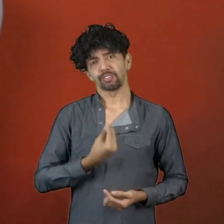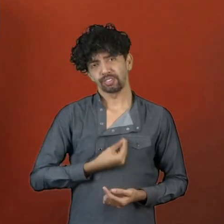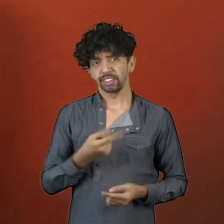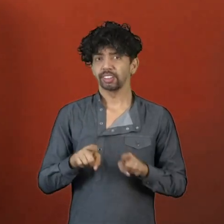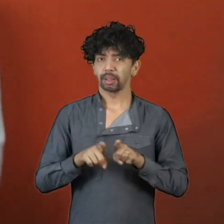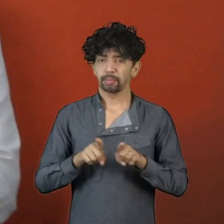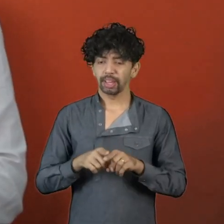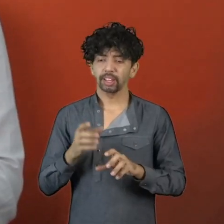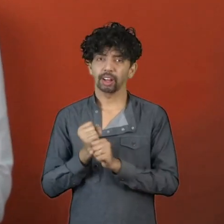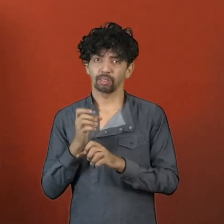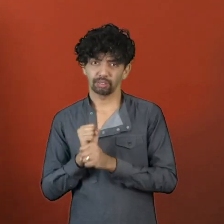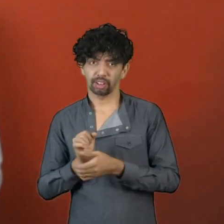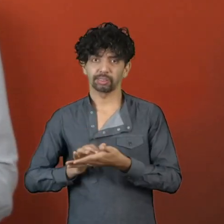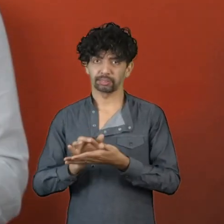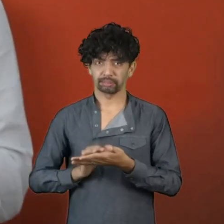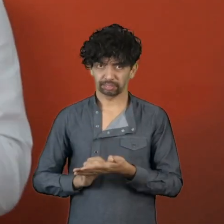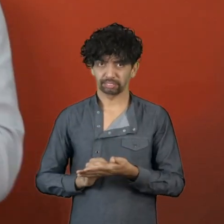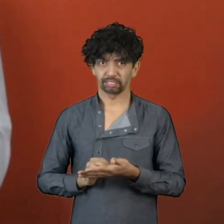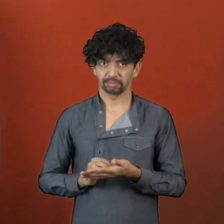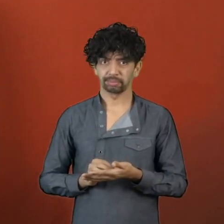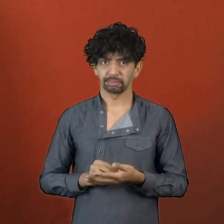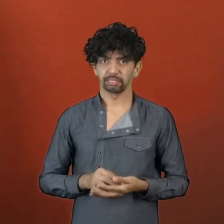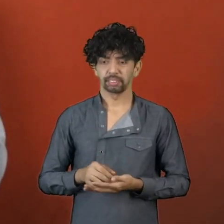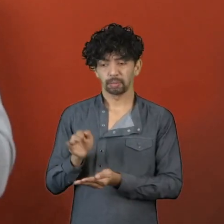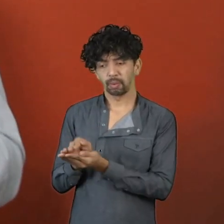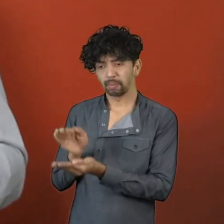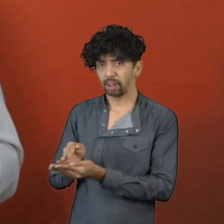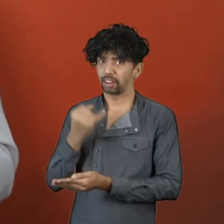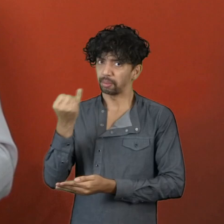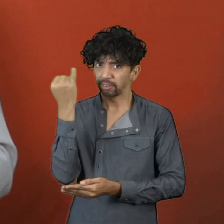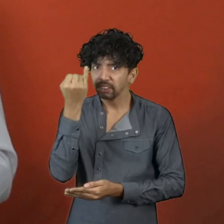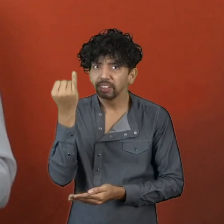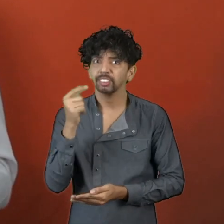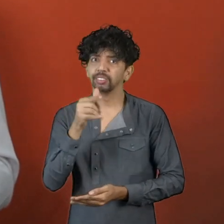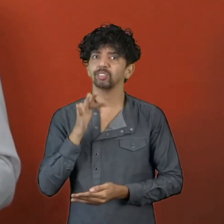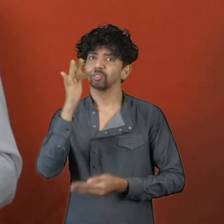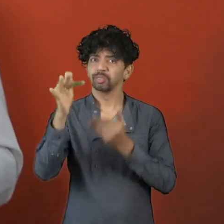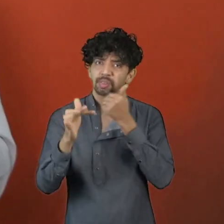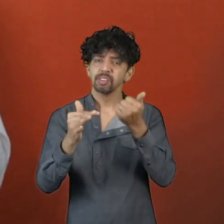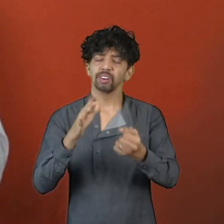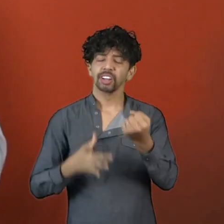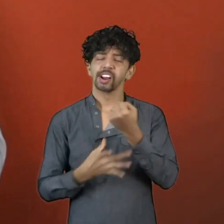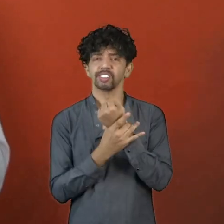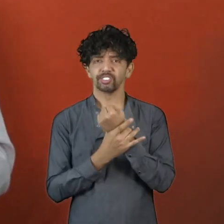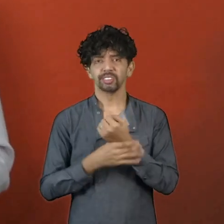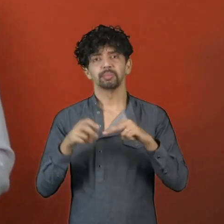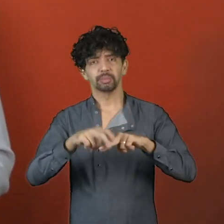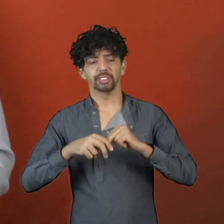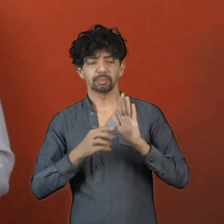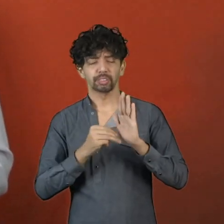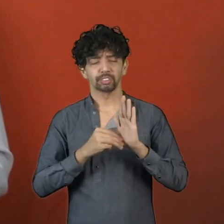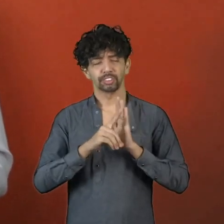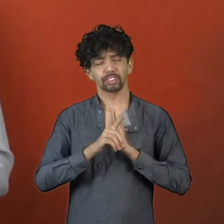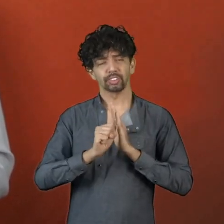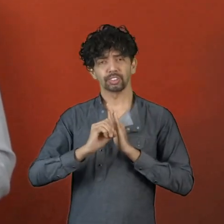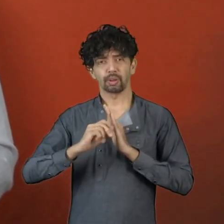ainda esse orçamento que pode blindar. O poupar é uma consequência de tudo isso. Por isso, metodologia de